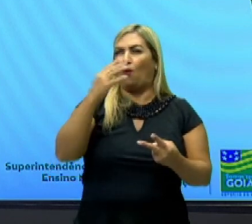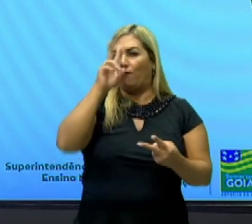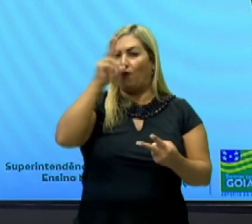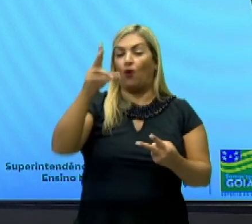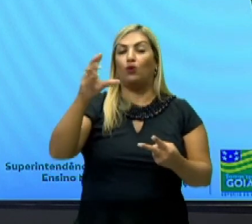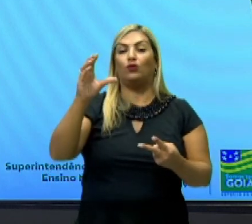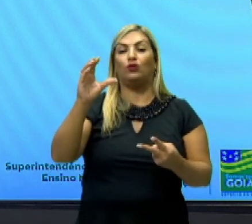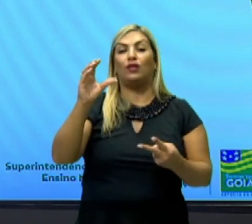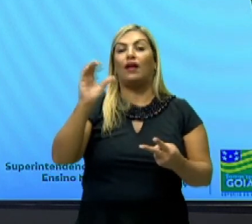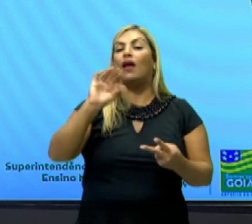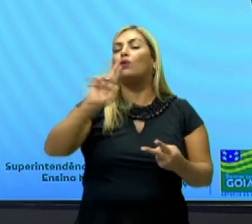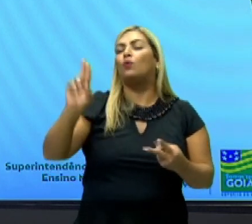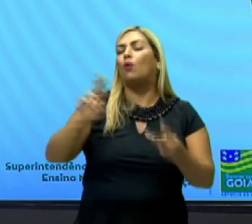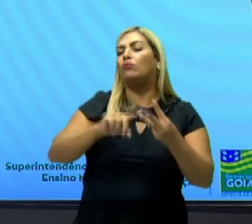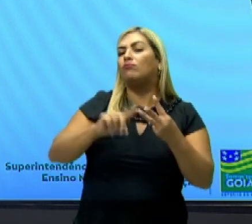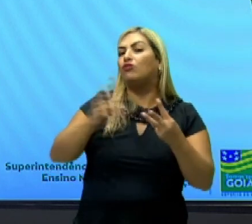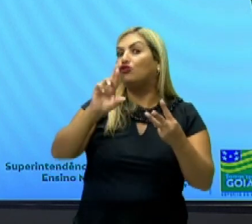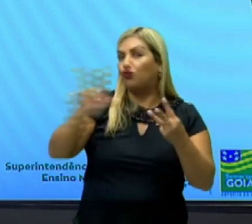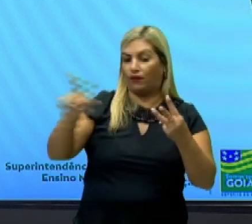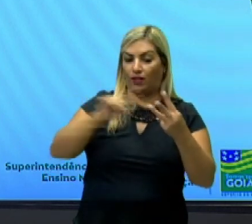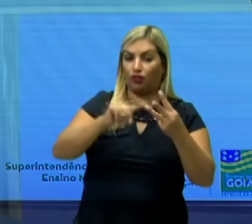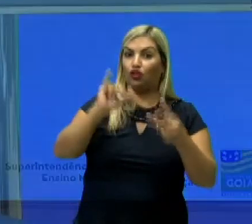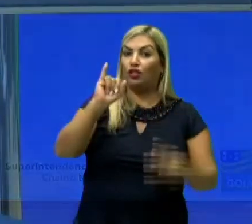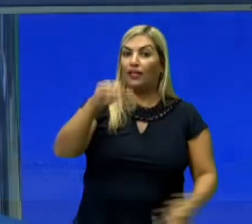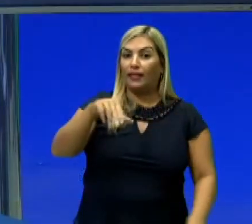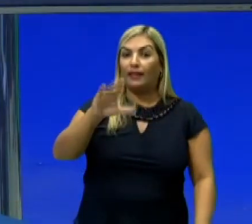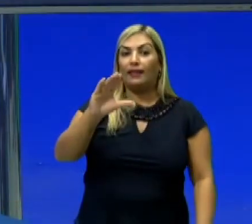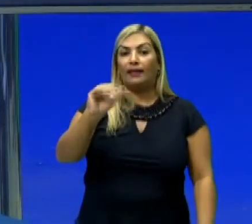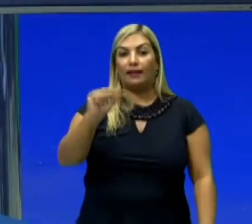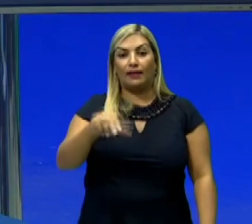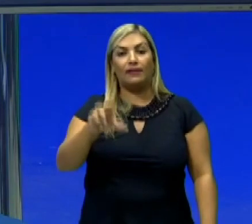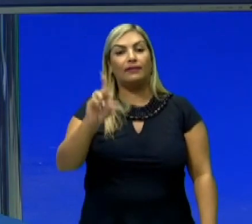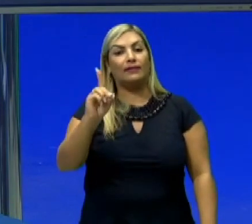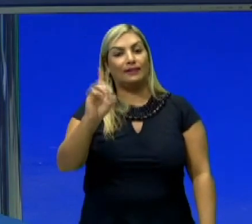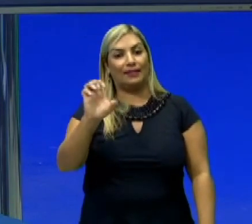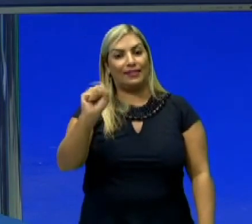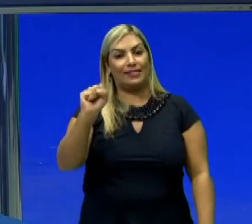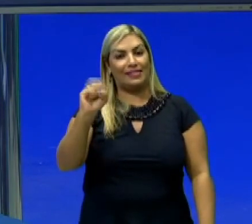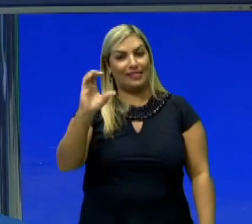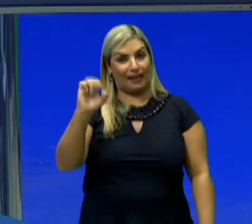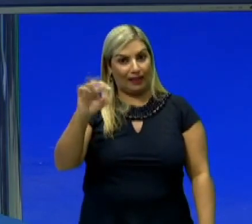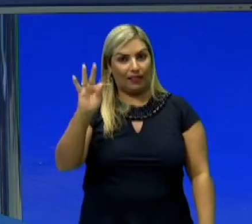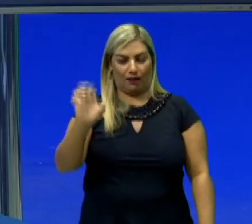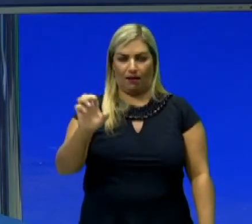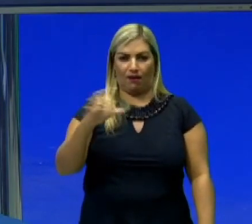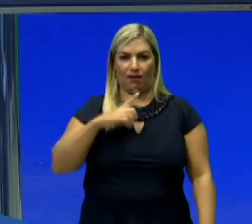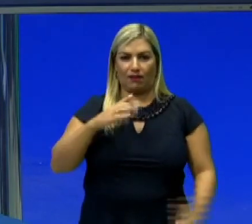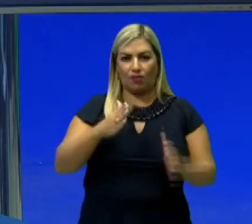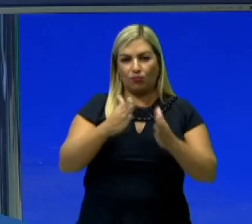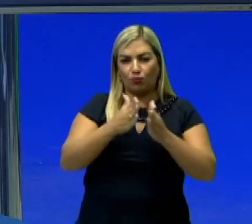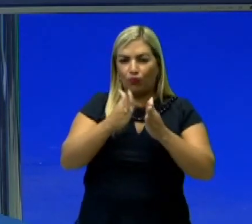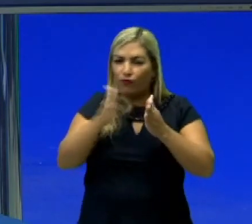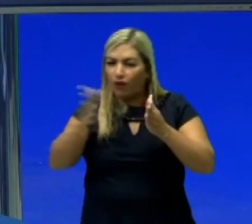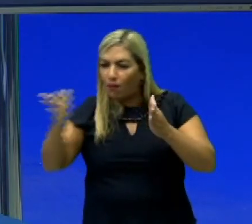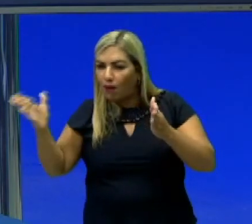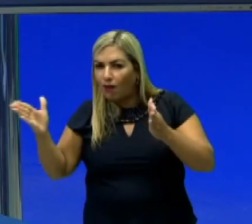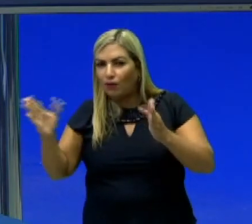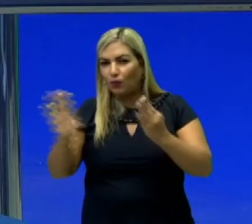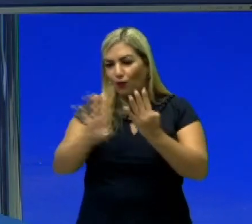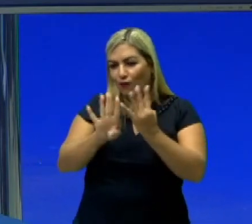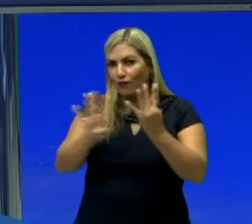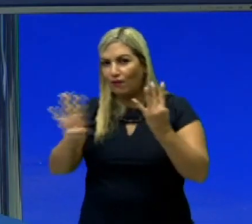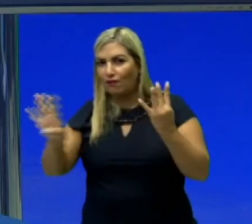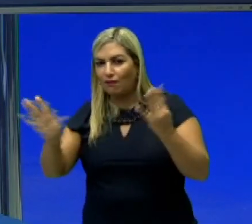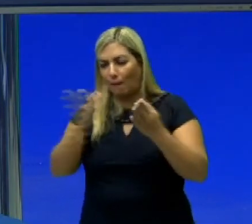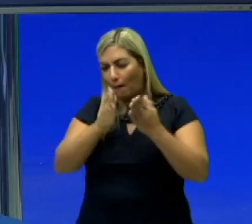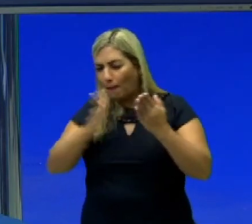lâmpada incandescente. A lâmpada incandescente é aquela lâmpada que tem um filamento, né? Aquele filamento, aquela lâmpada antiga, que